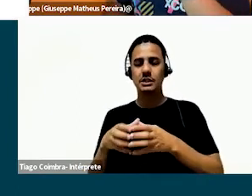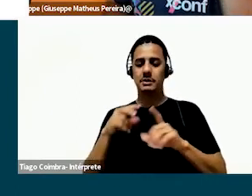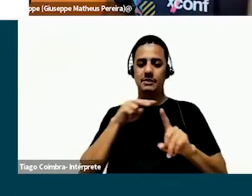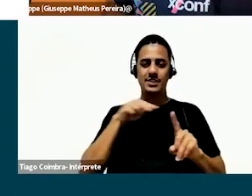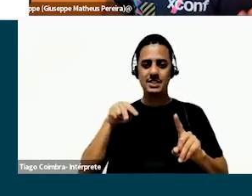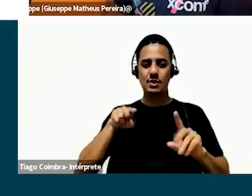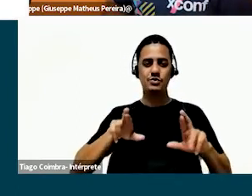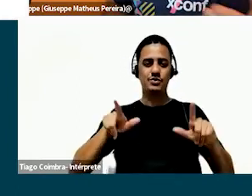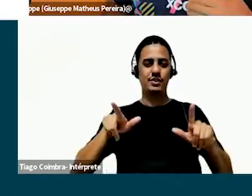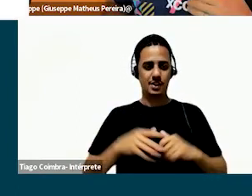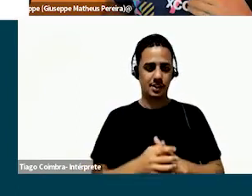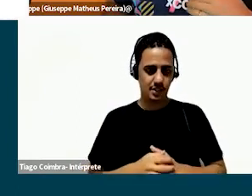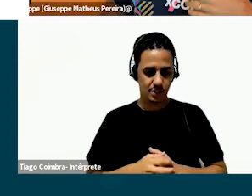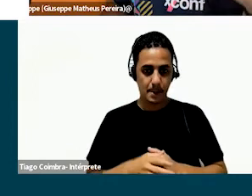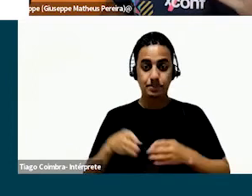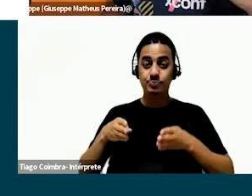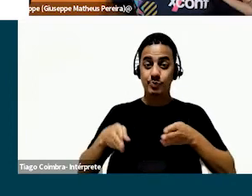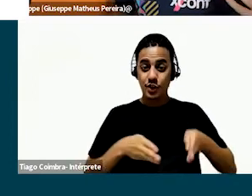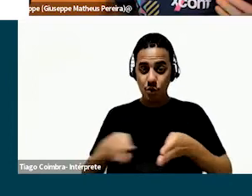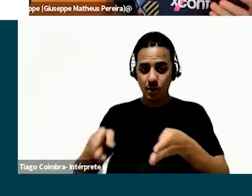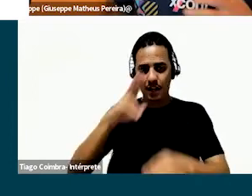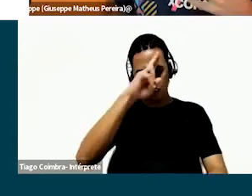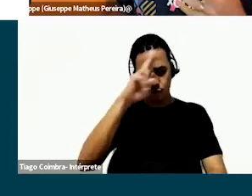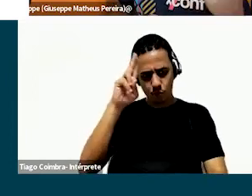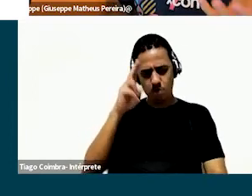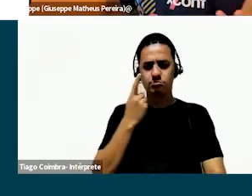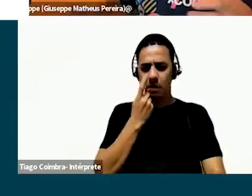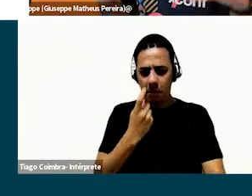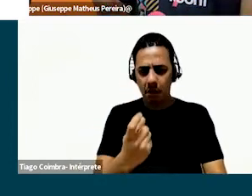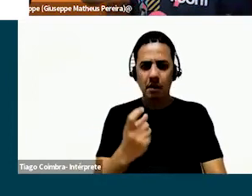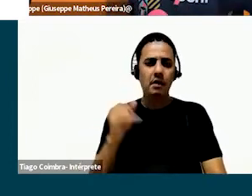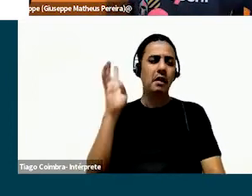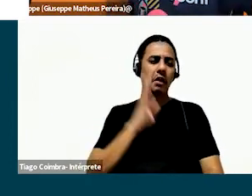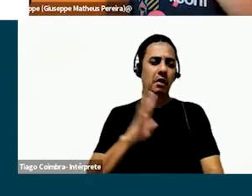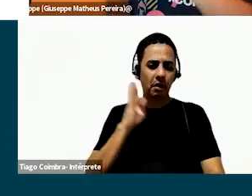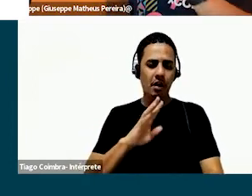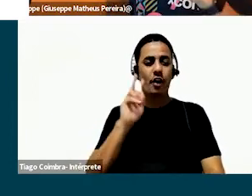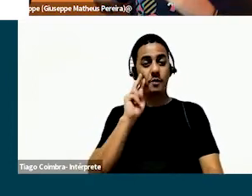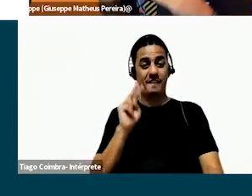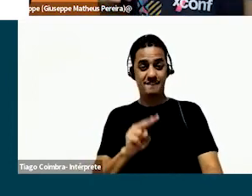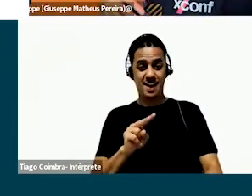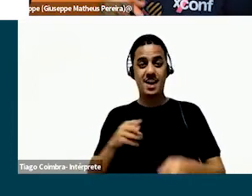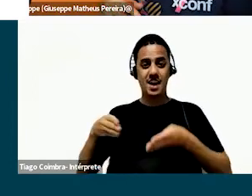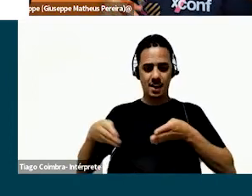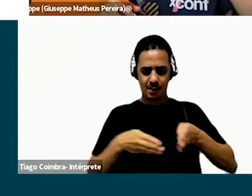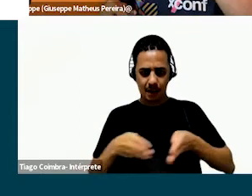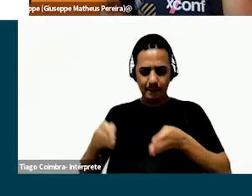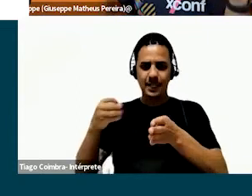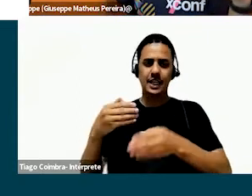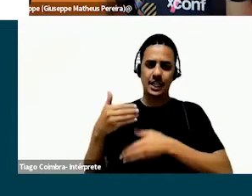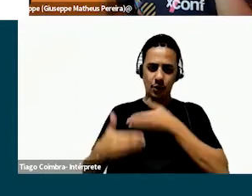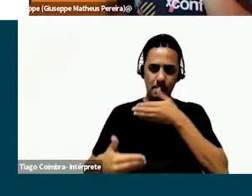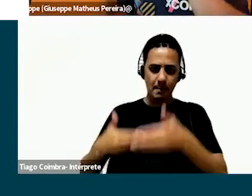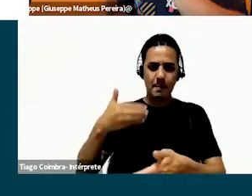Então, jornadas de usuário, né? Elas são muito atrativas, são muito legais, aqui você consegue ver o caminho que uma pessoa,